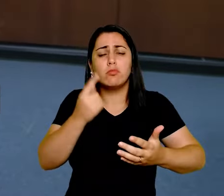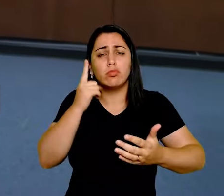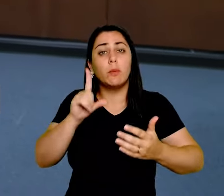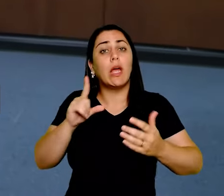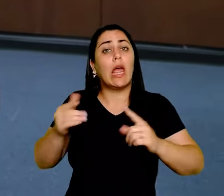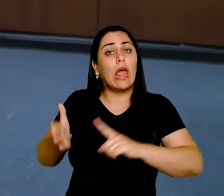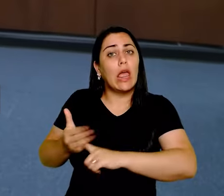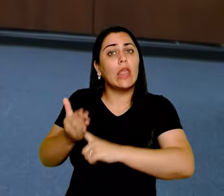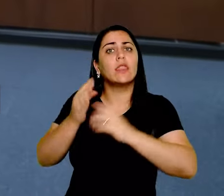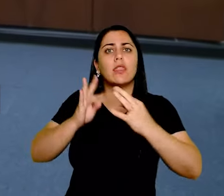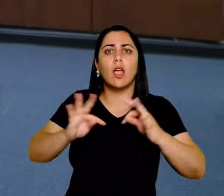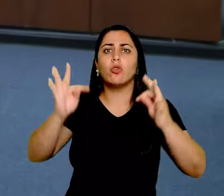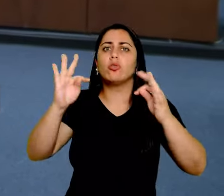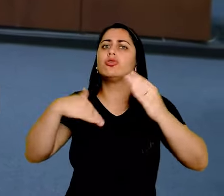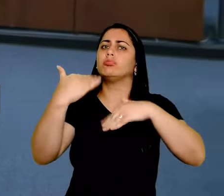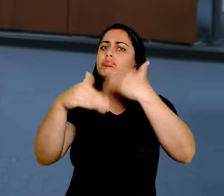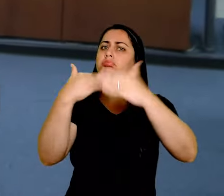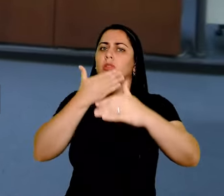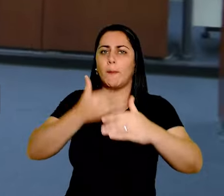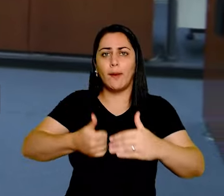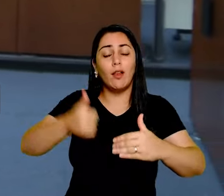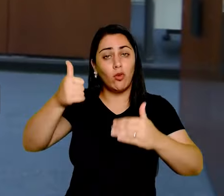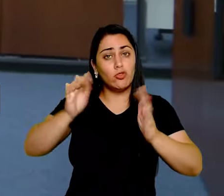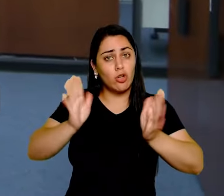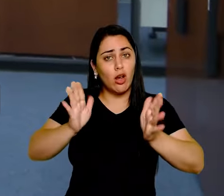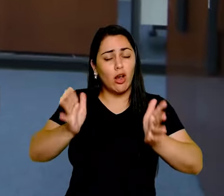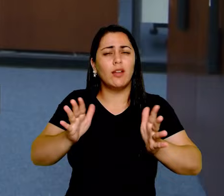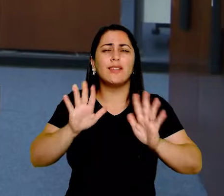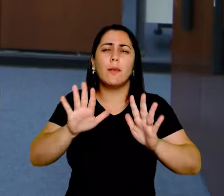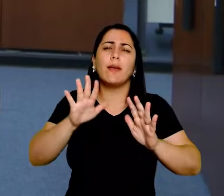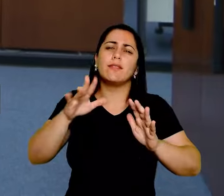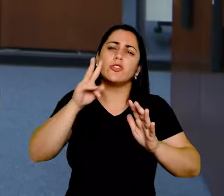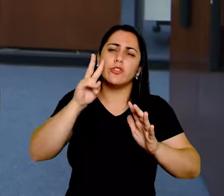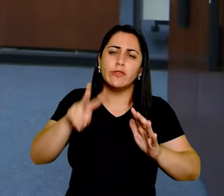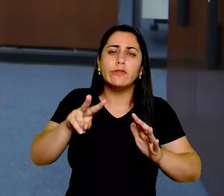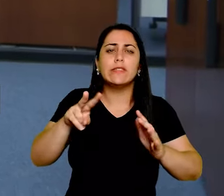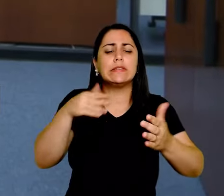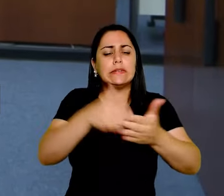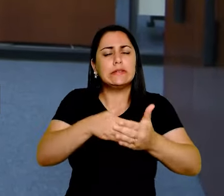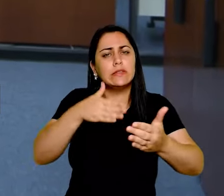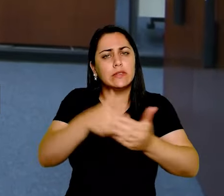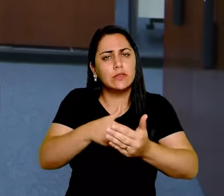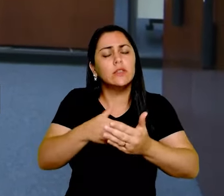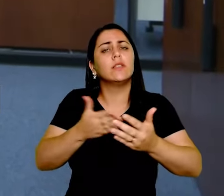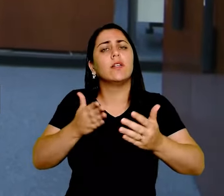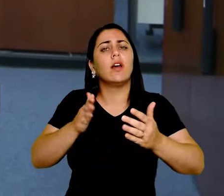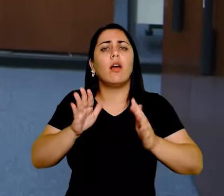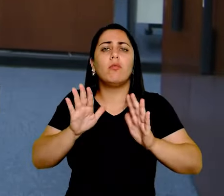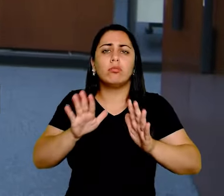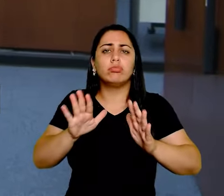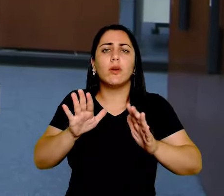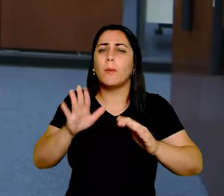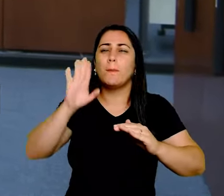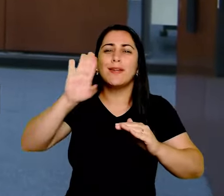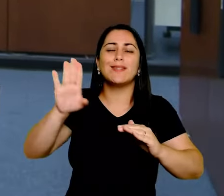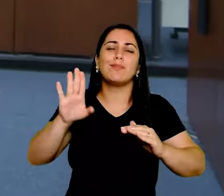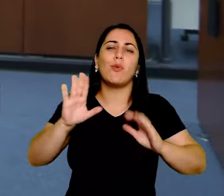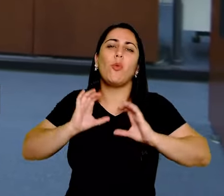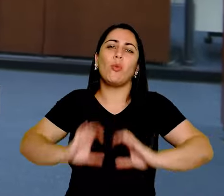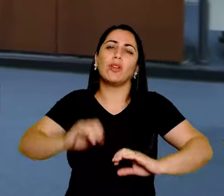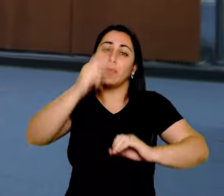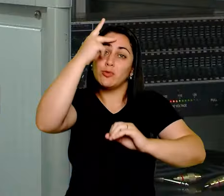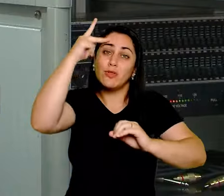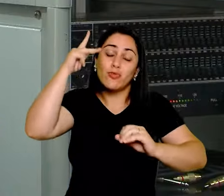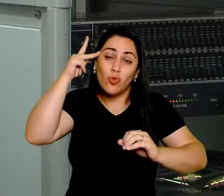E hoje a tecnologia é muito evoluída, mas quando a gente encontra essas barreiras, a barreira maior é